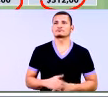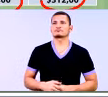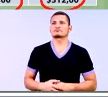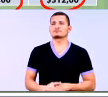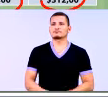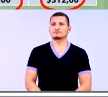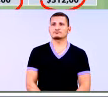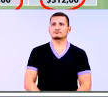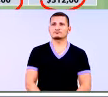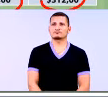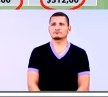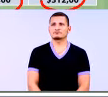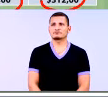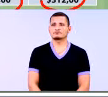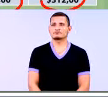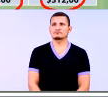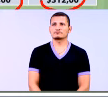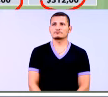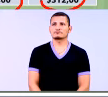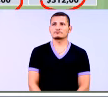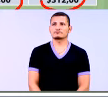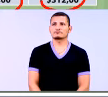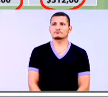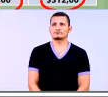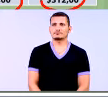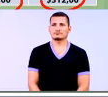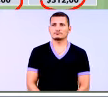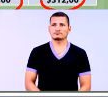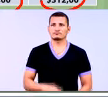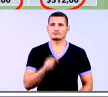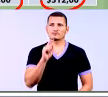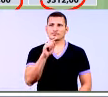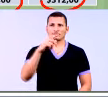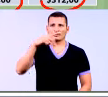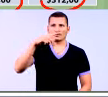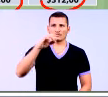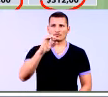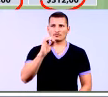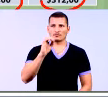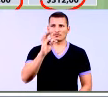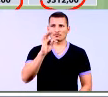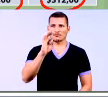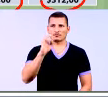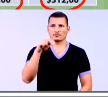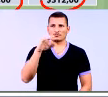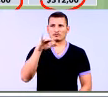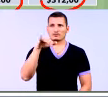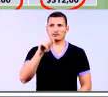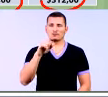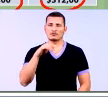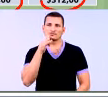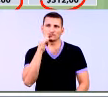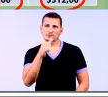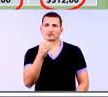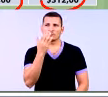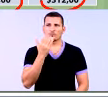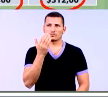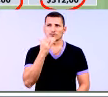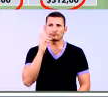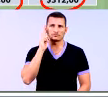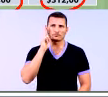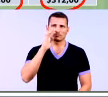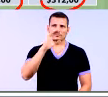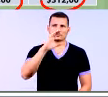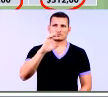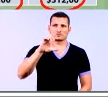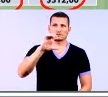maior capacidade também, né, professor, de processamento. Exatamente. Né? Aqui é potência de fato aqui para a gente é consumo de energia. A gente lembra do Celeron lá?